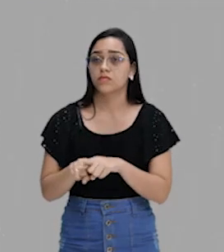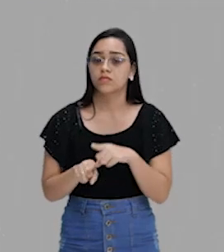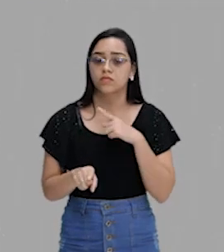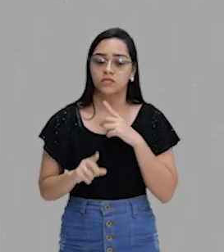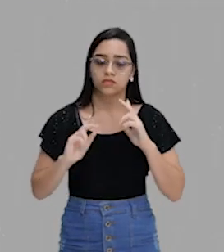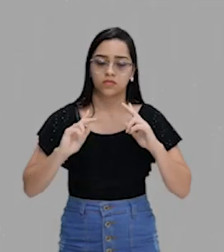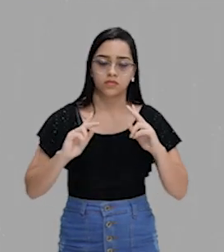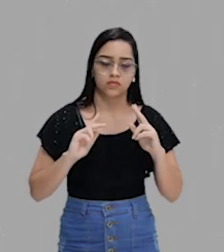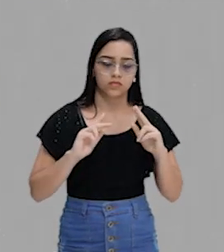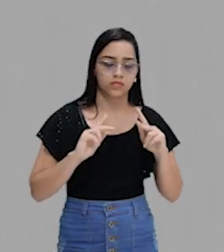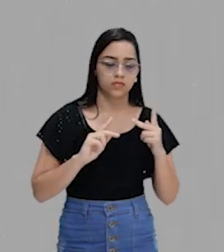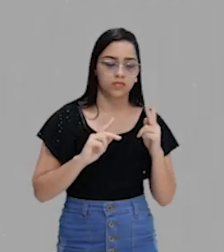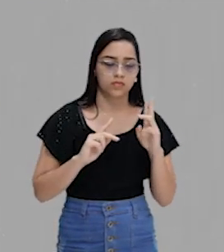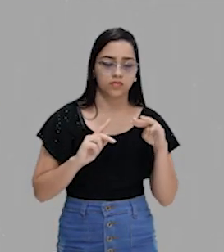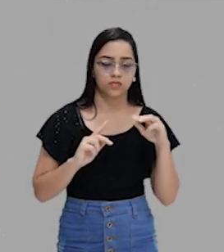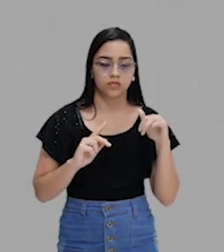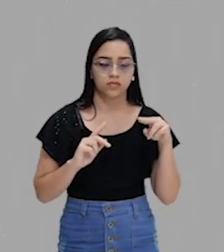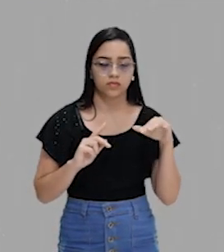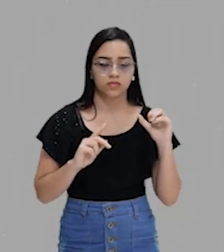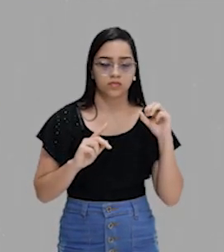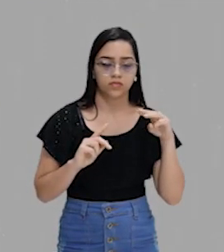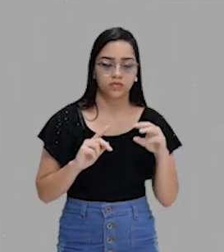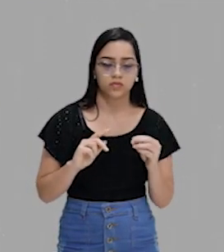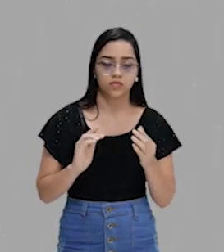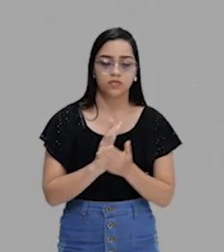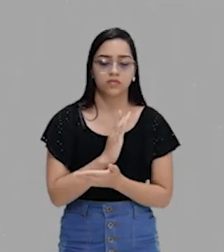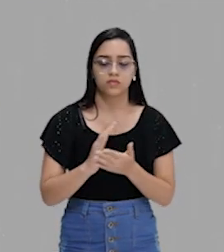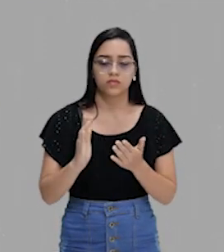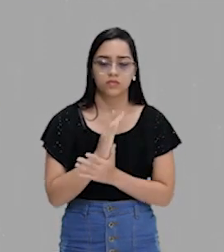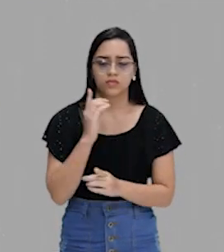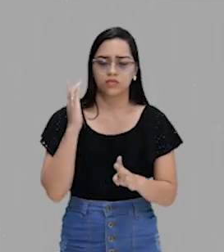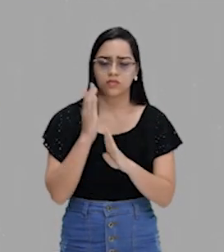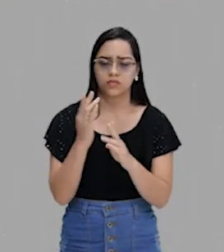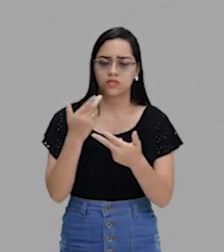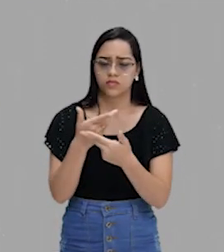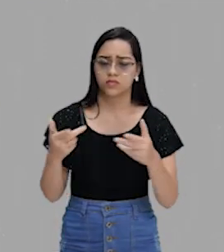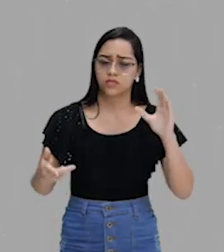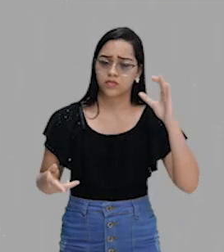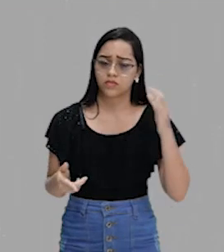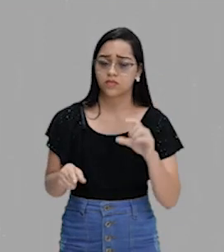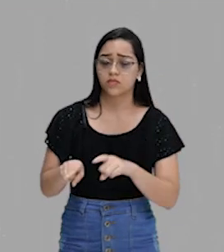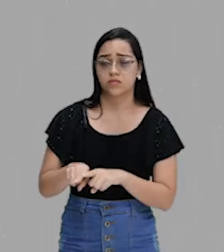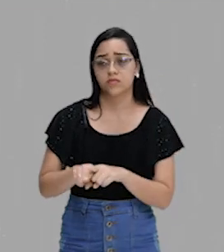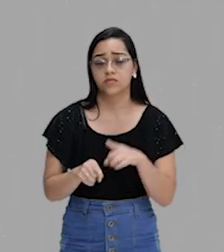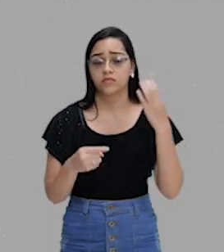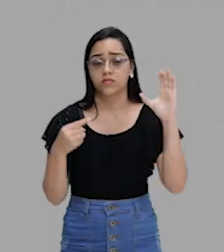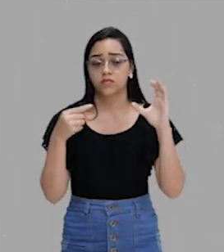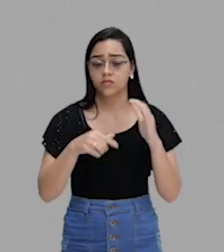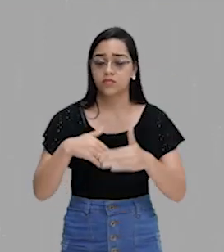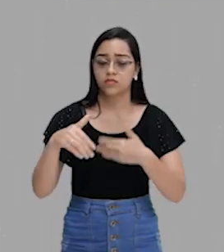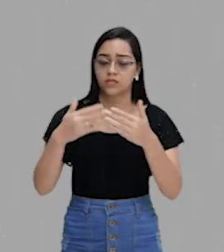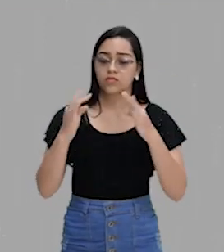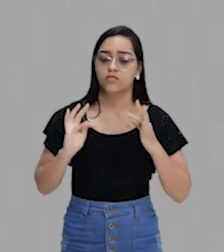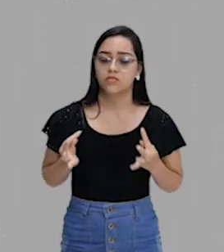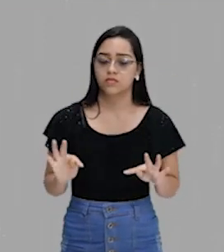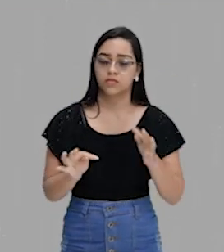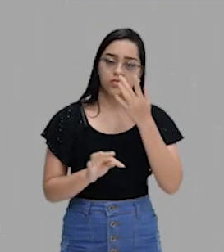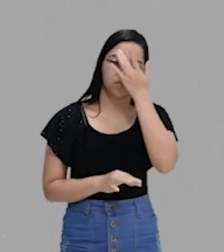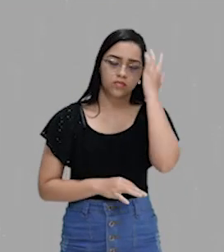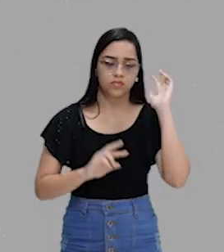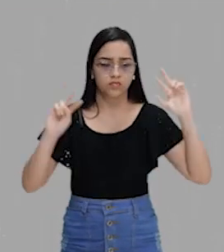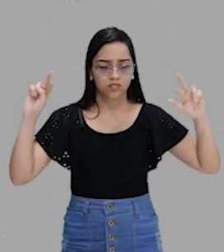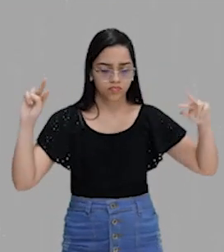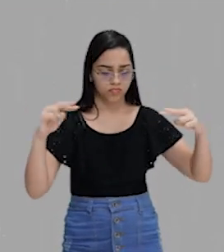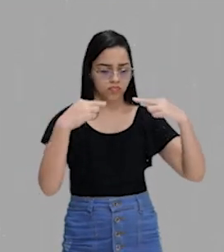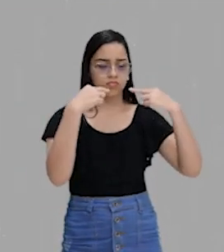o humanismo, que vai conseguir descobrir algumas coisas. A ciência, quando a ciência avança, o homem vai olhar para